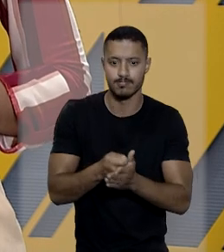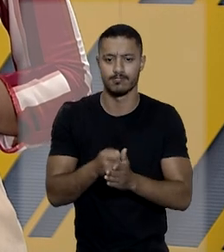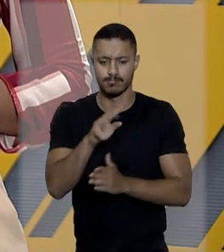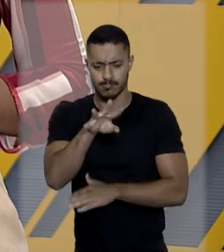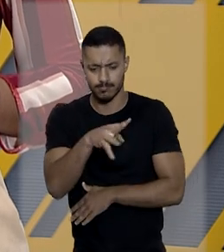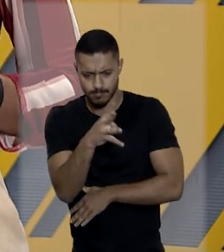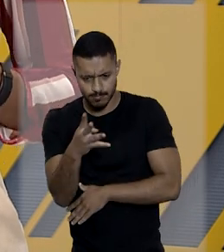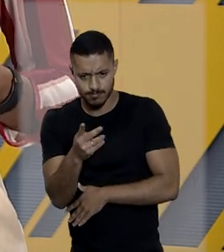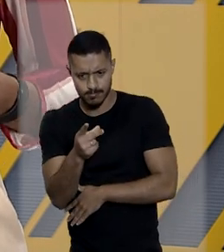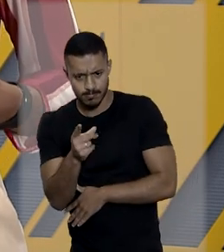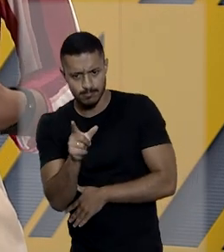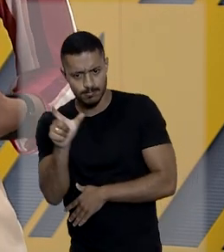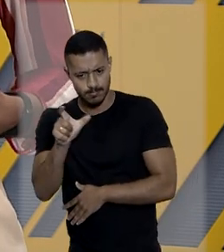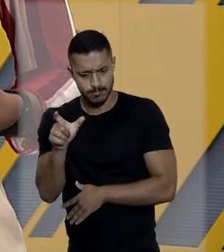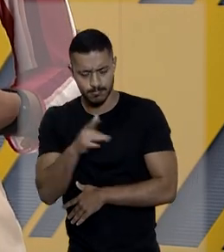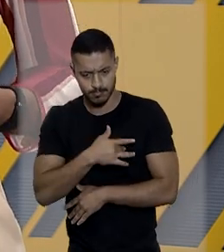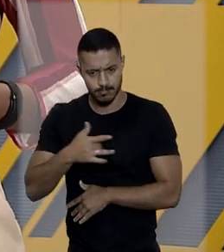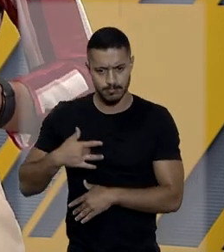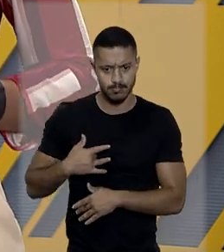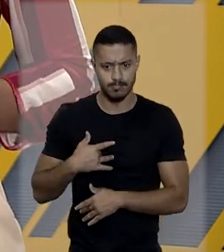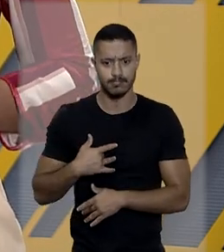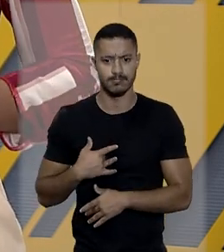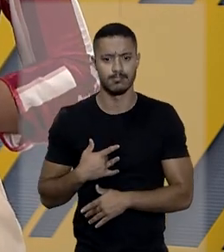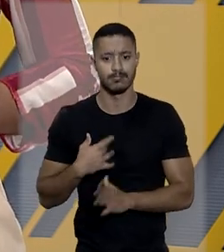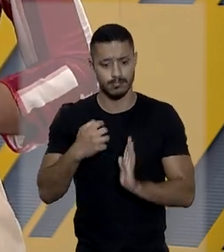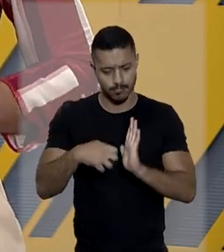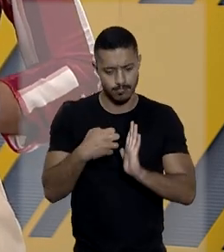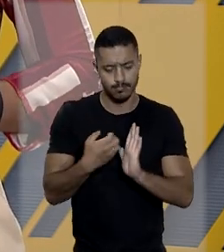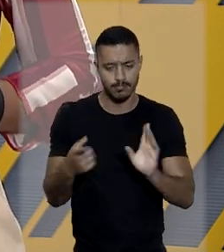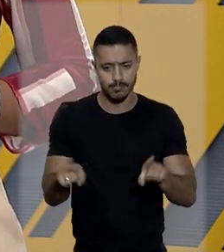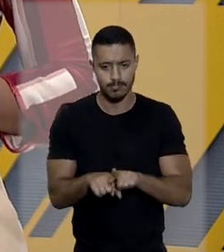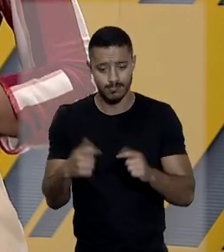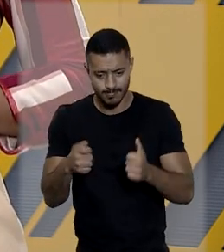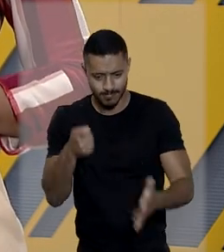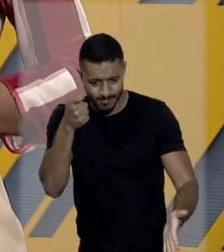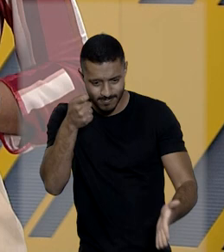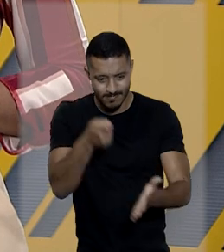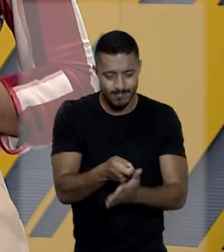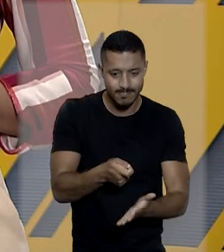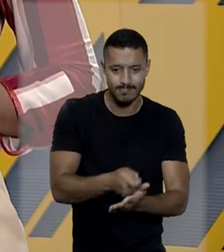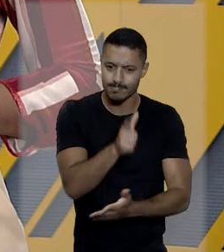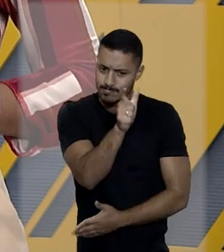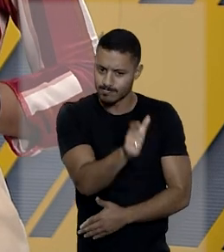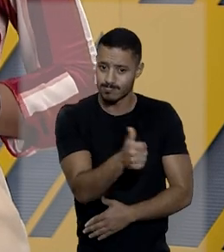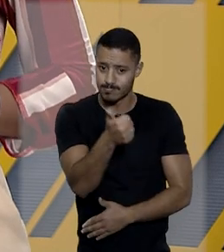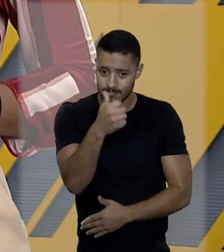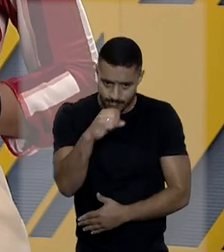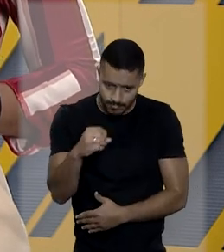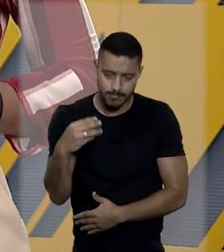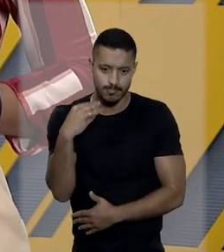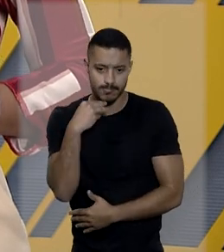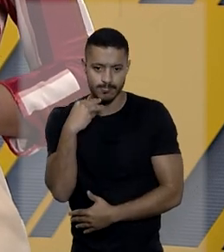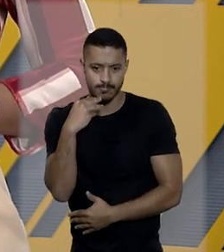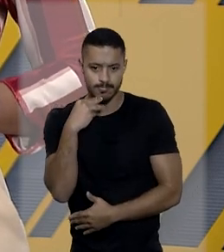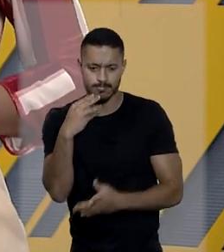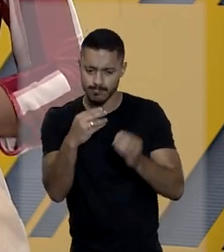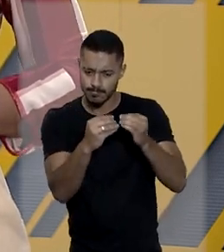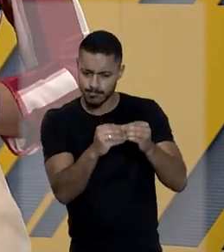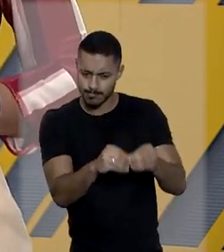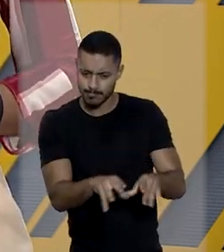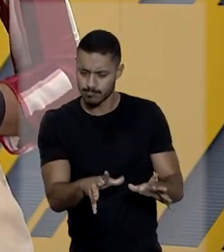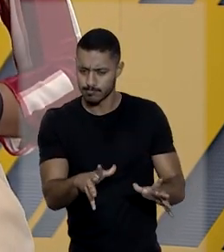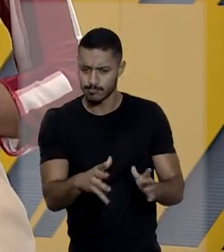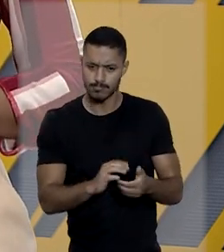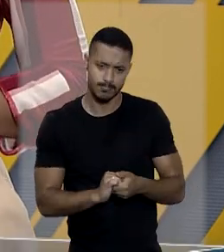da tabela de preços do plano de saúde e a operadora também deve pagar indenização de R$ 10 mil por dano moral